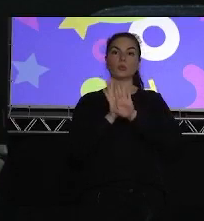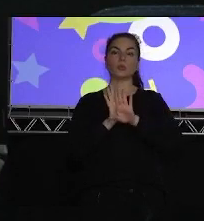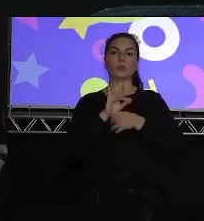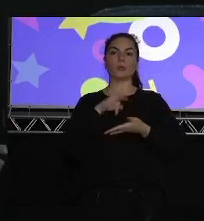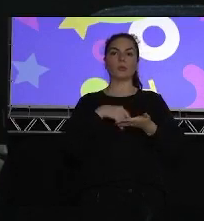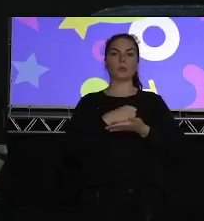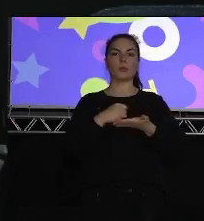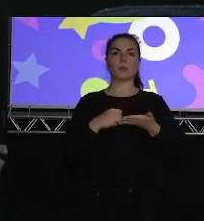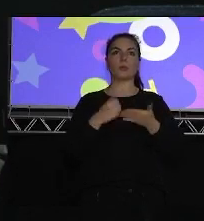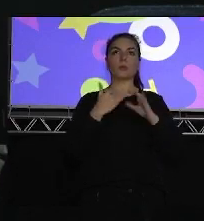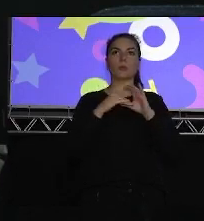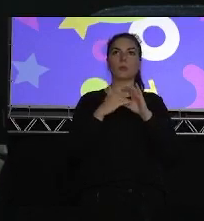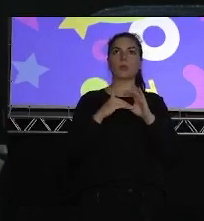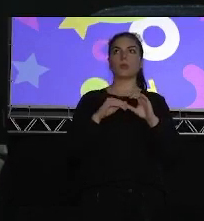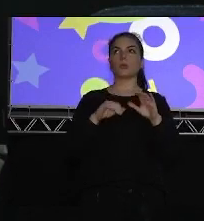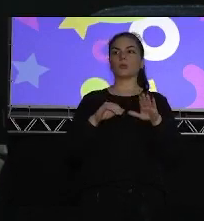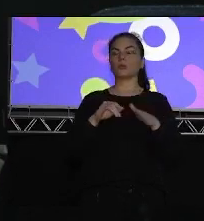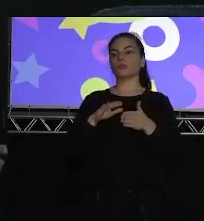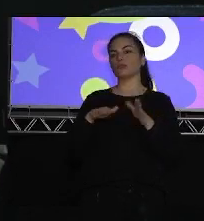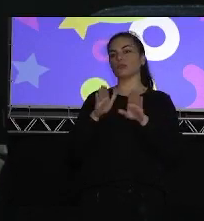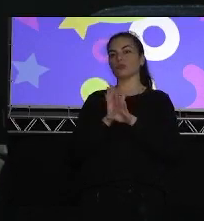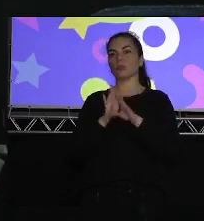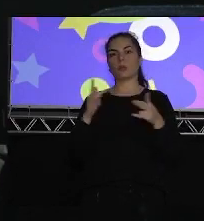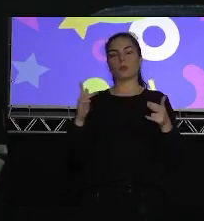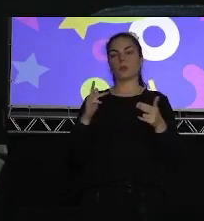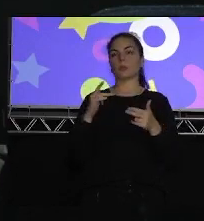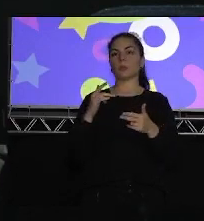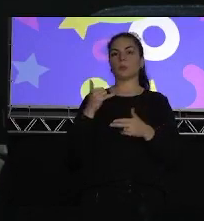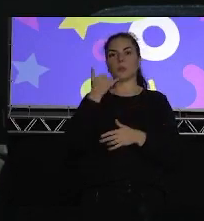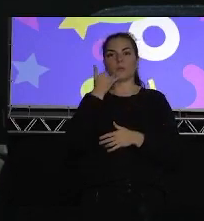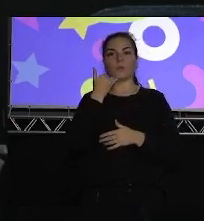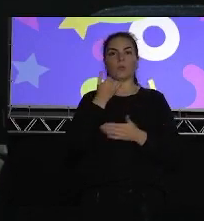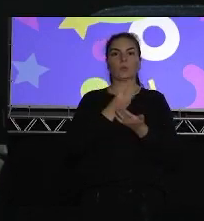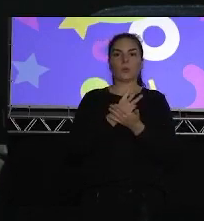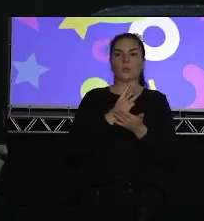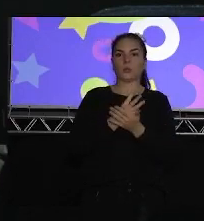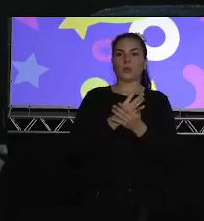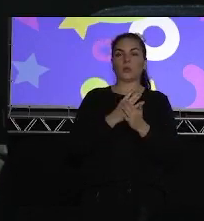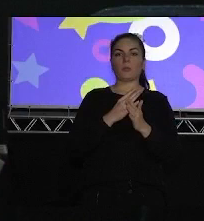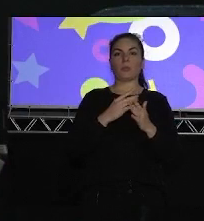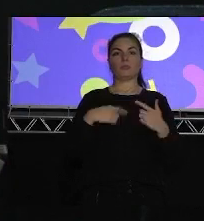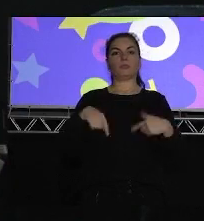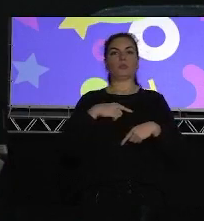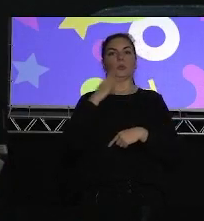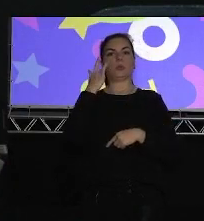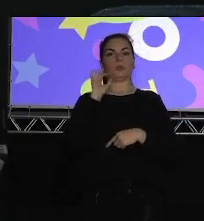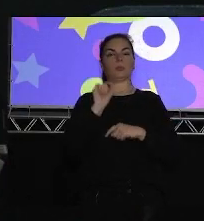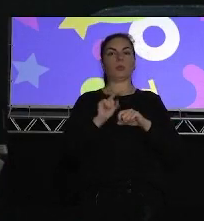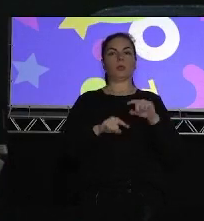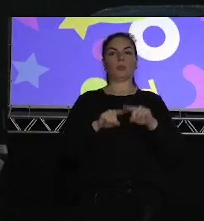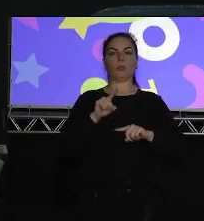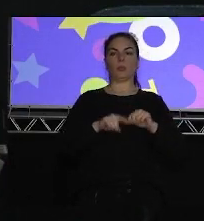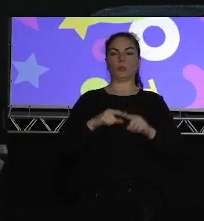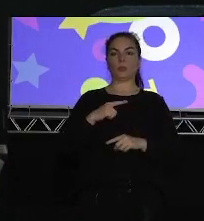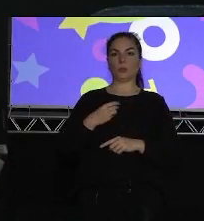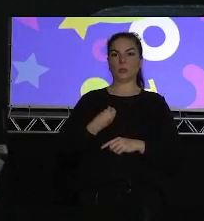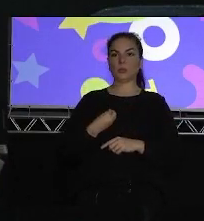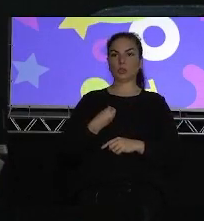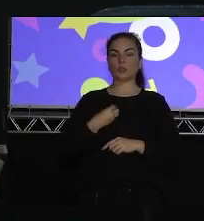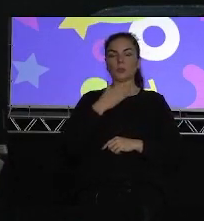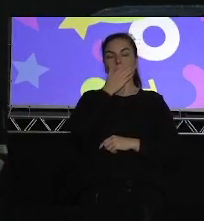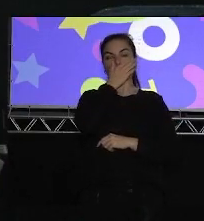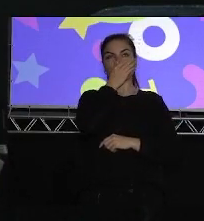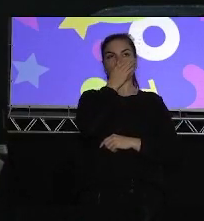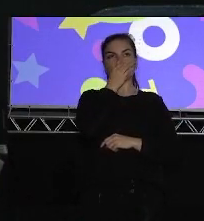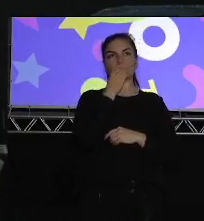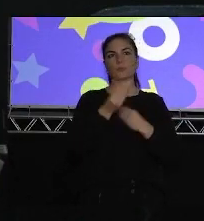e-mail, ou chega a demanda por telefone, por WhatsApp, o que seja, e a gente nem sabia que aquele produto existia. Né? Como